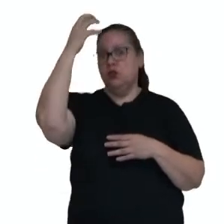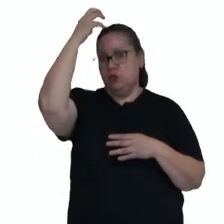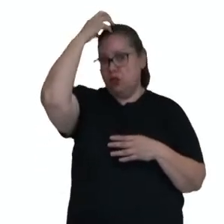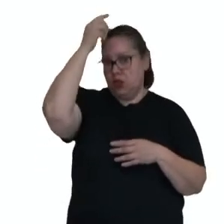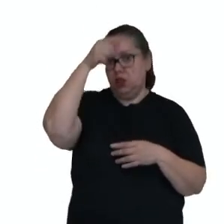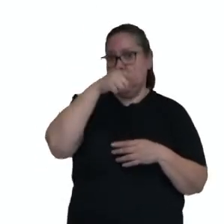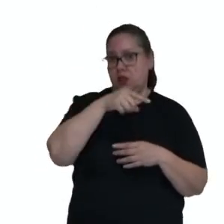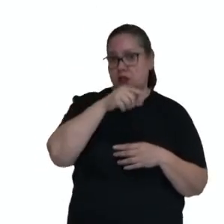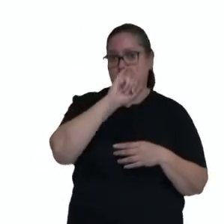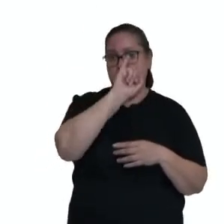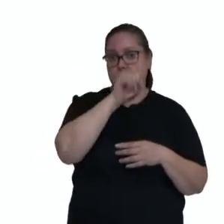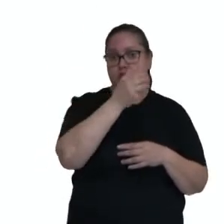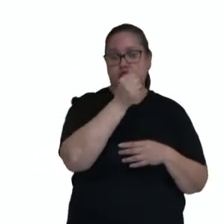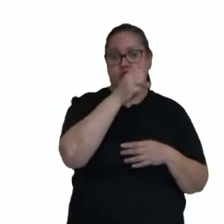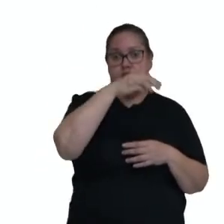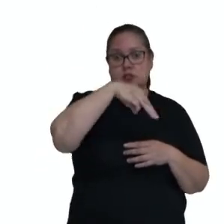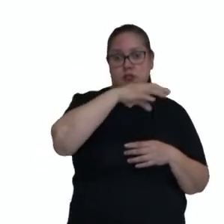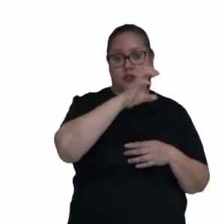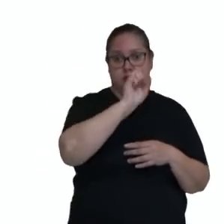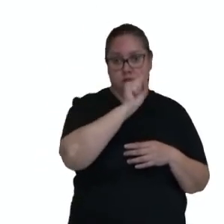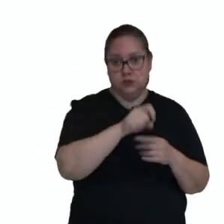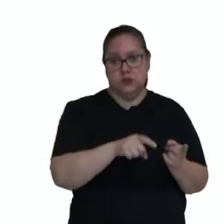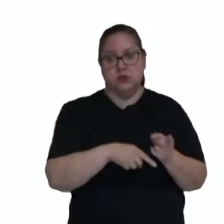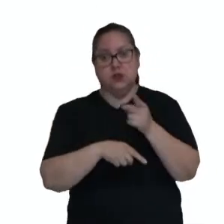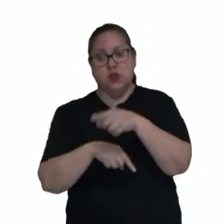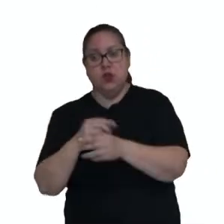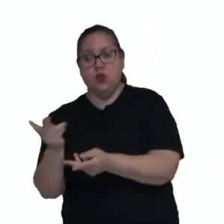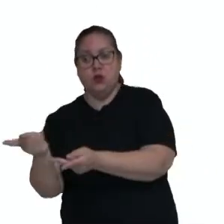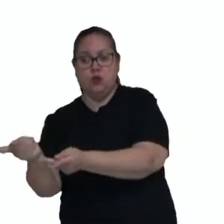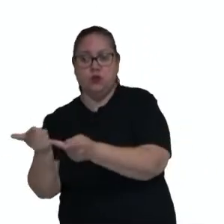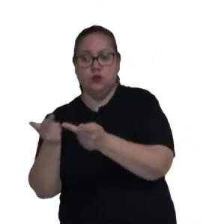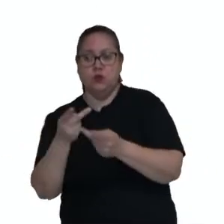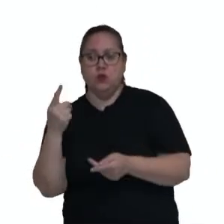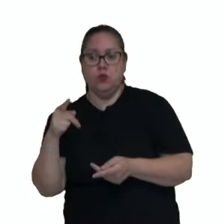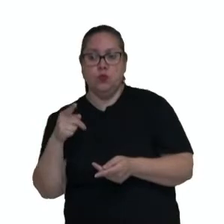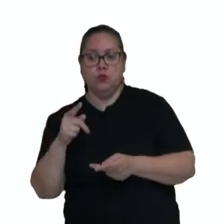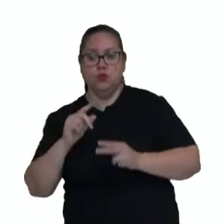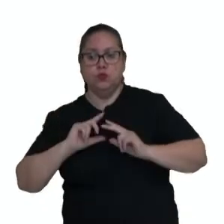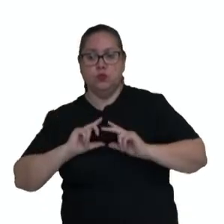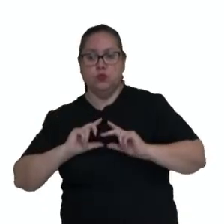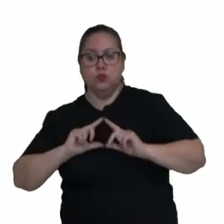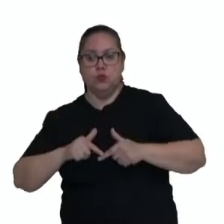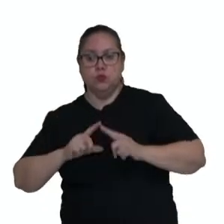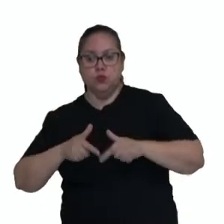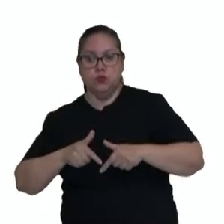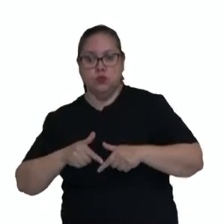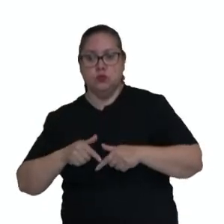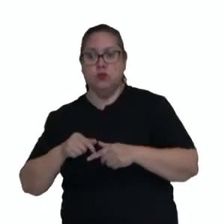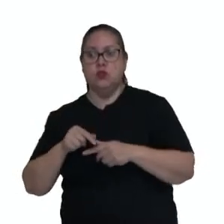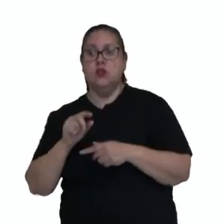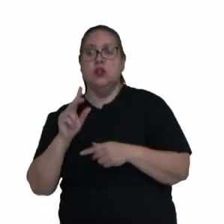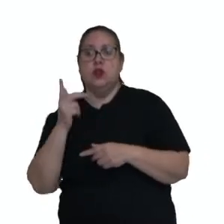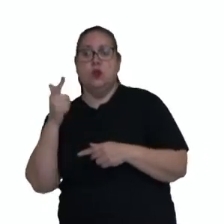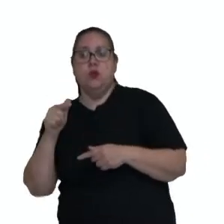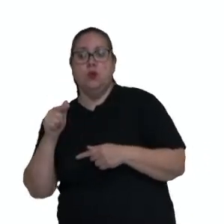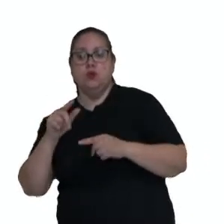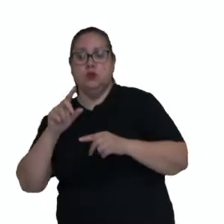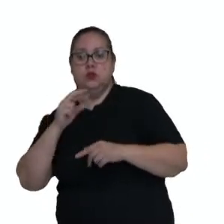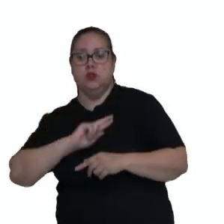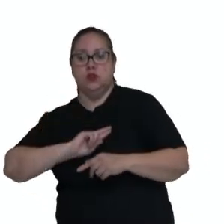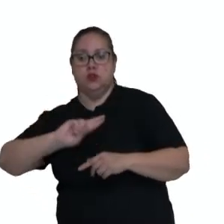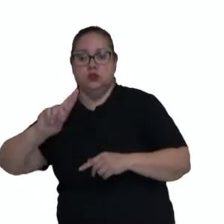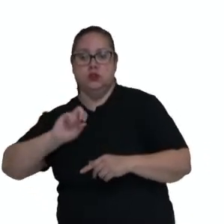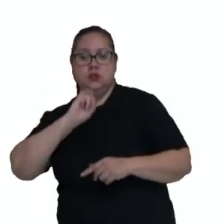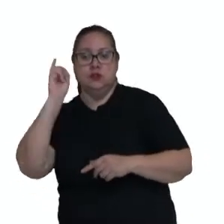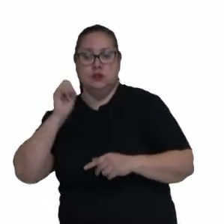Aragão convocou um rabino, né, de uma outra religião, Moshe ben Naaman Geronde, um